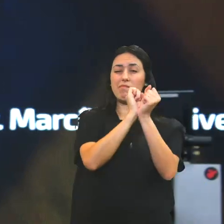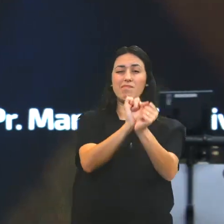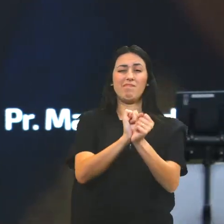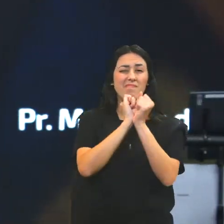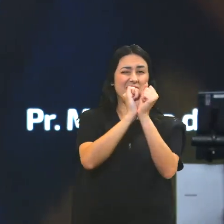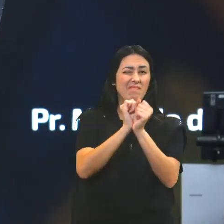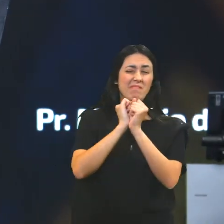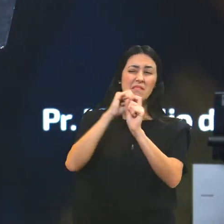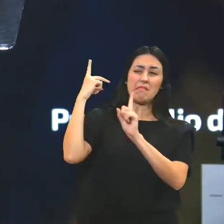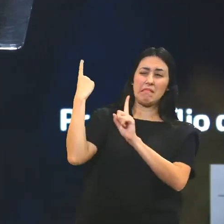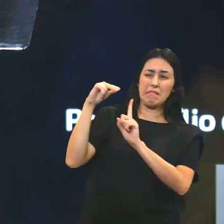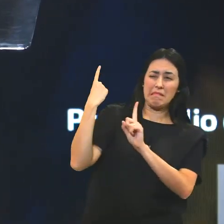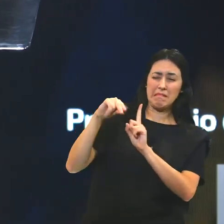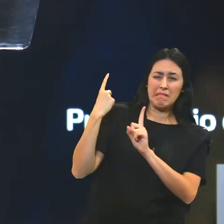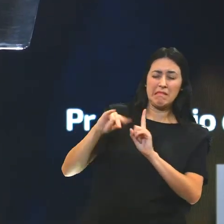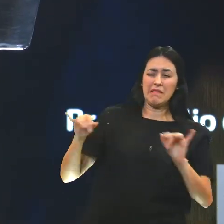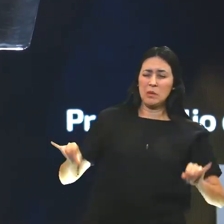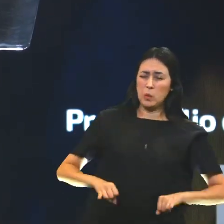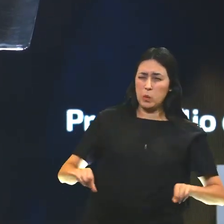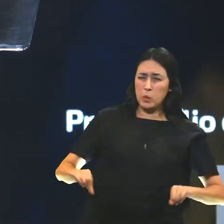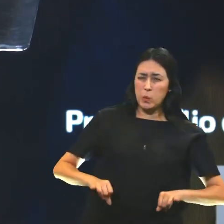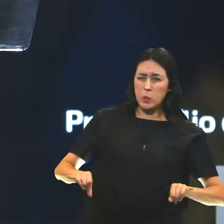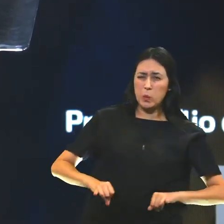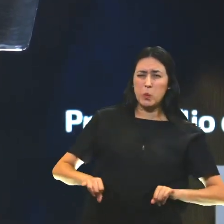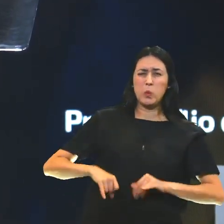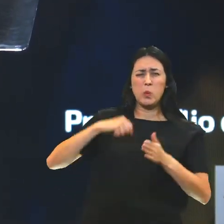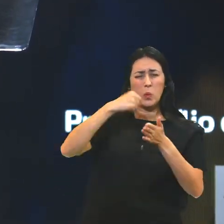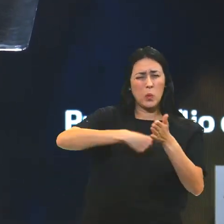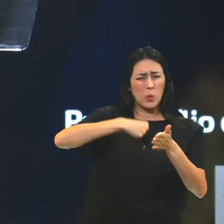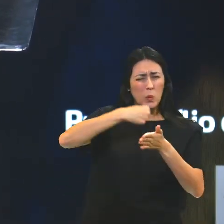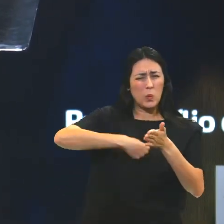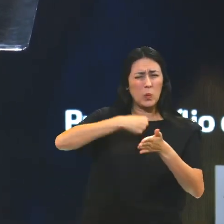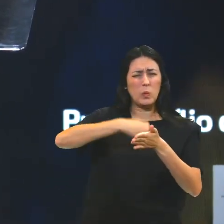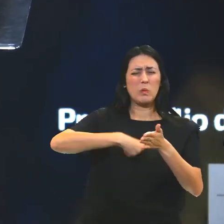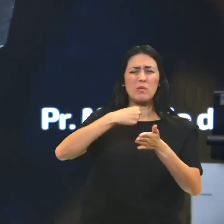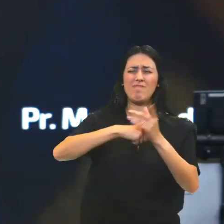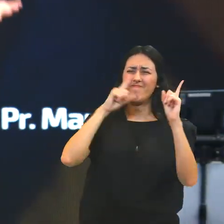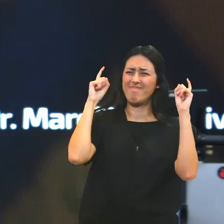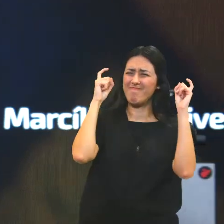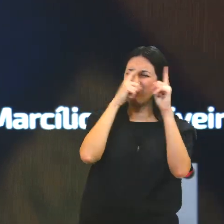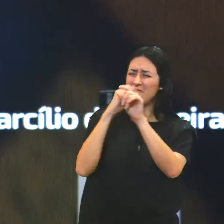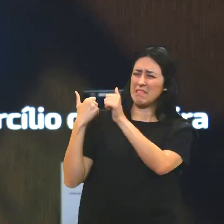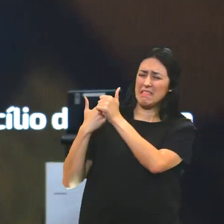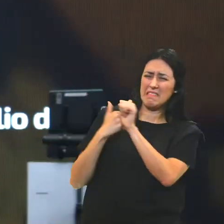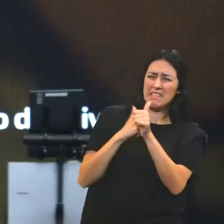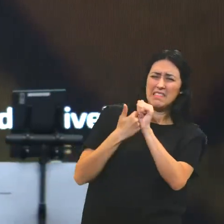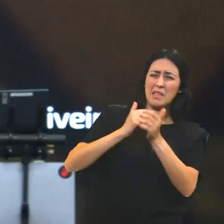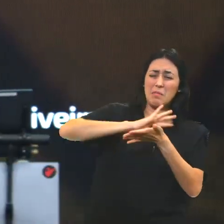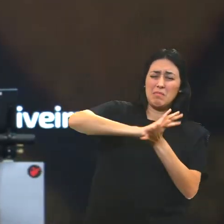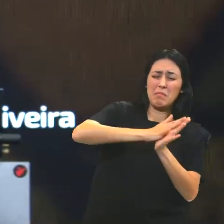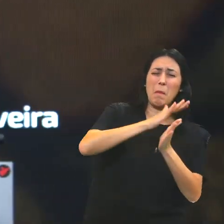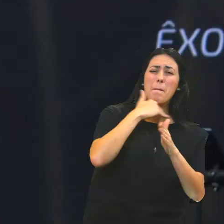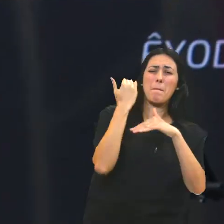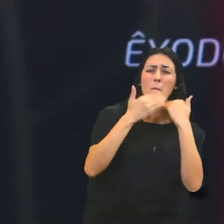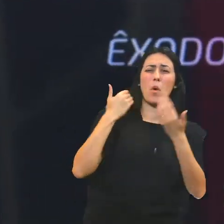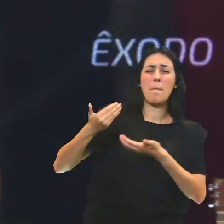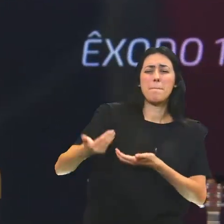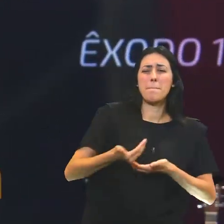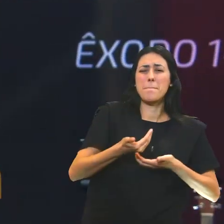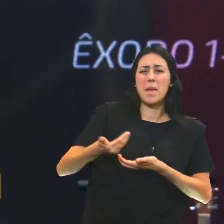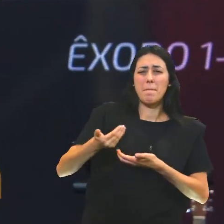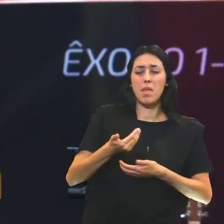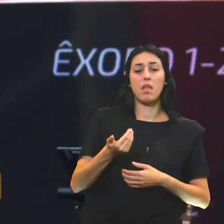de maltrato, em tempo de lutas, em tempo de perseguição e morte para os bebês. E eles tomam uma